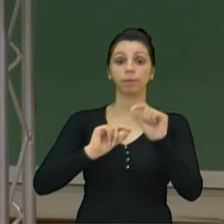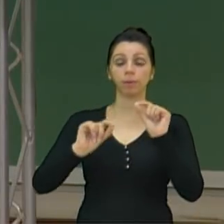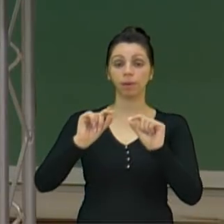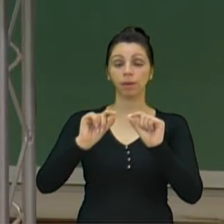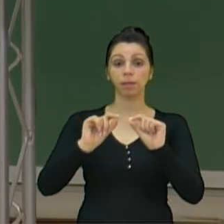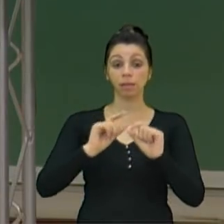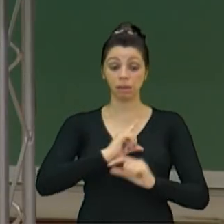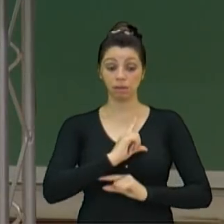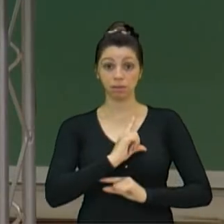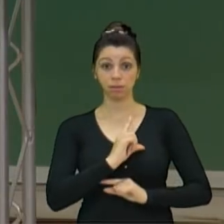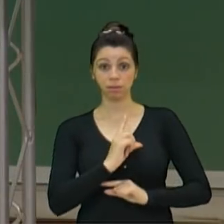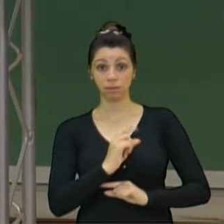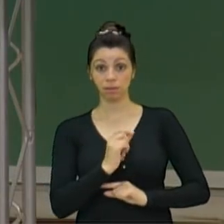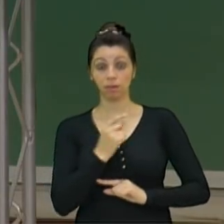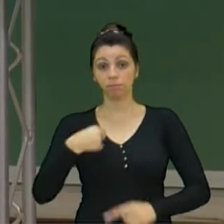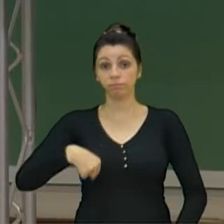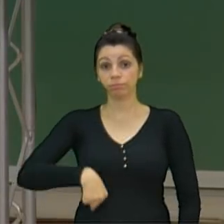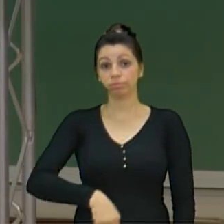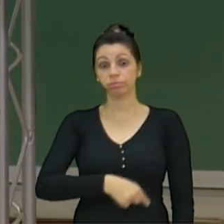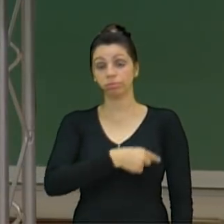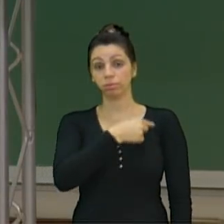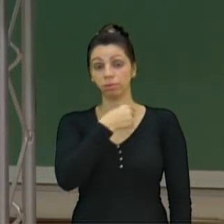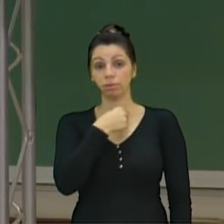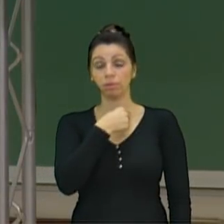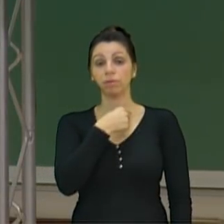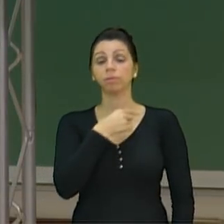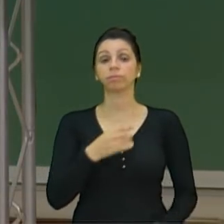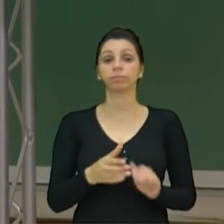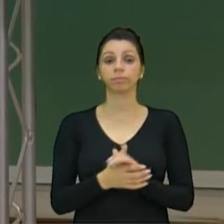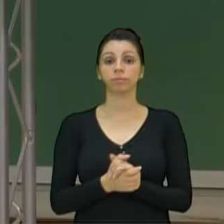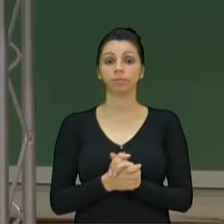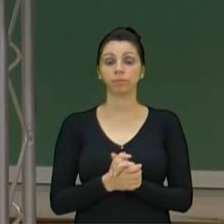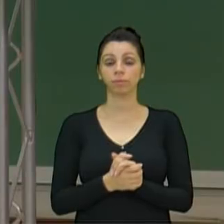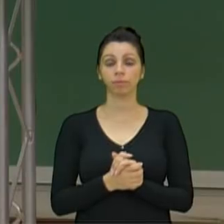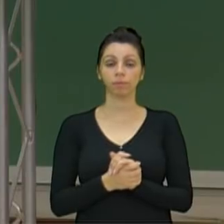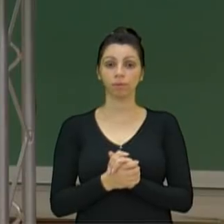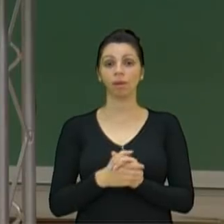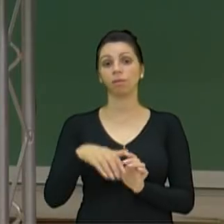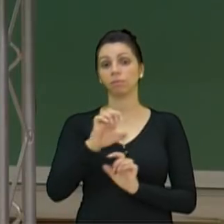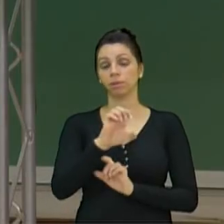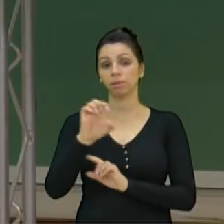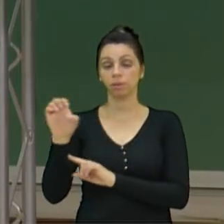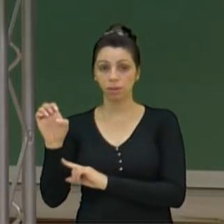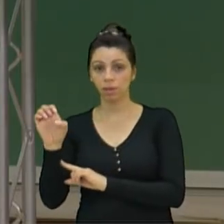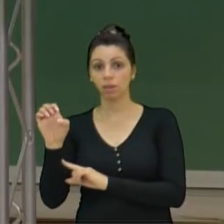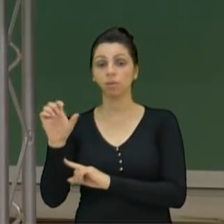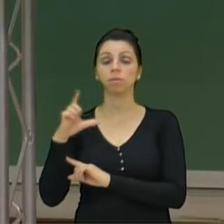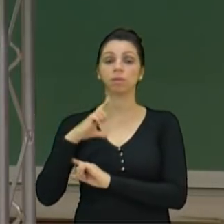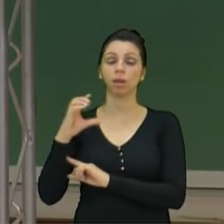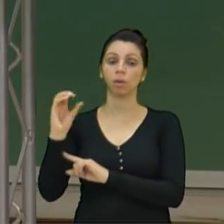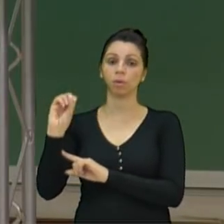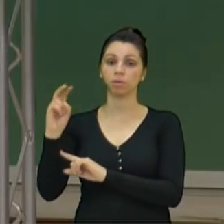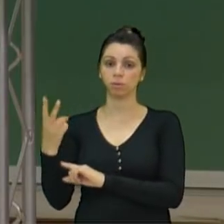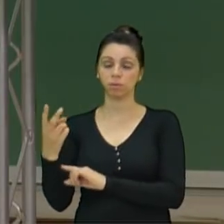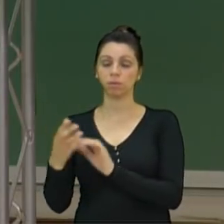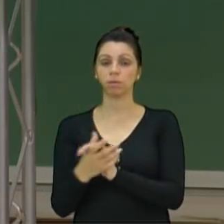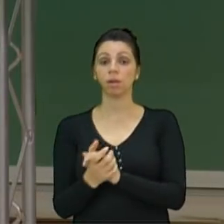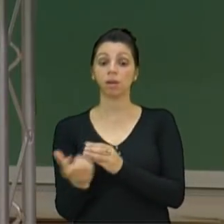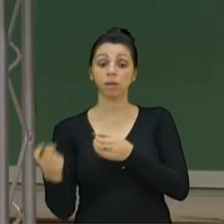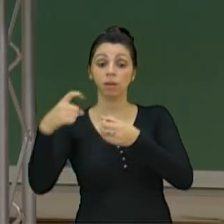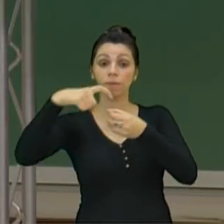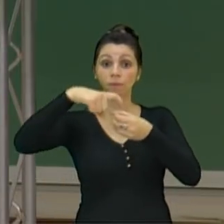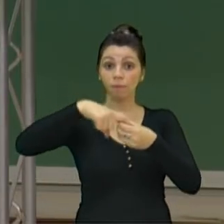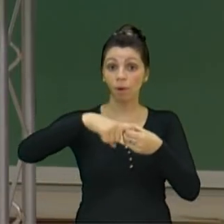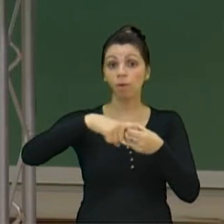ele sai para ir em direção ao corpo, ele sai pelo lado esquerdo, oxigenado. Quando ele volta aqui para o coração, ele volta pelo